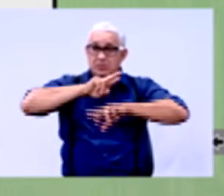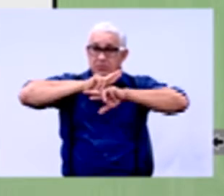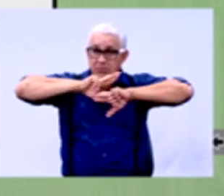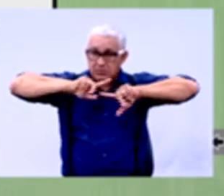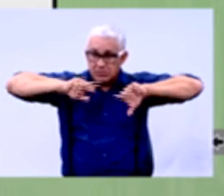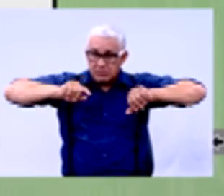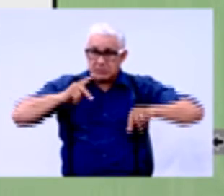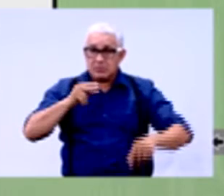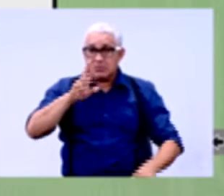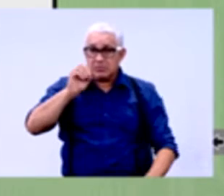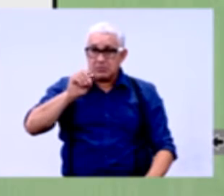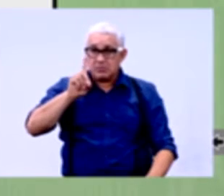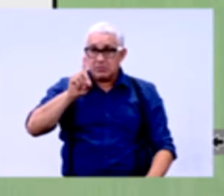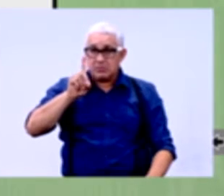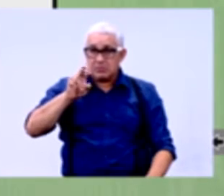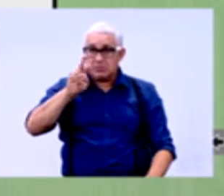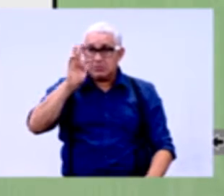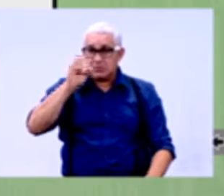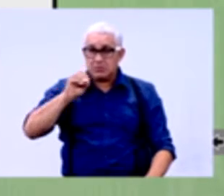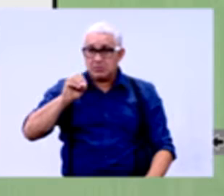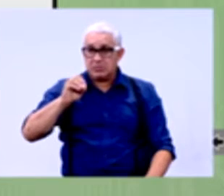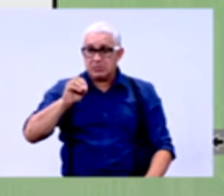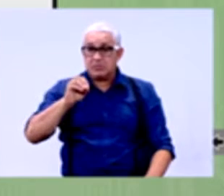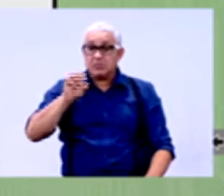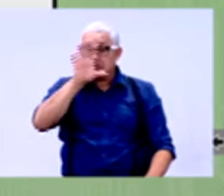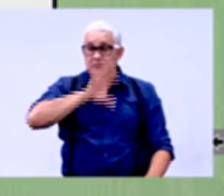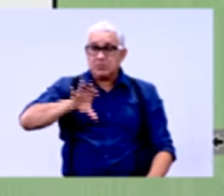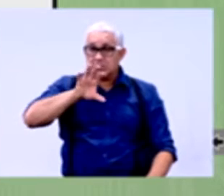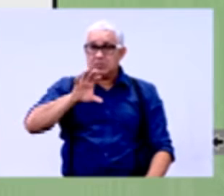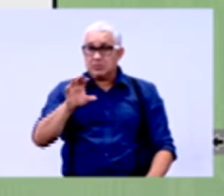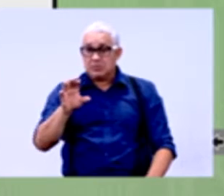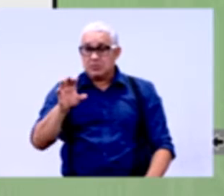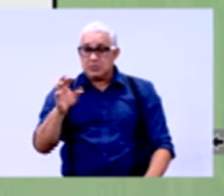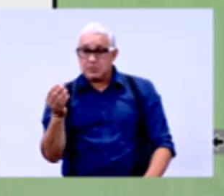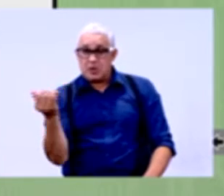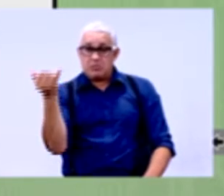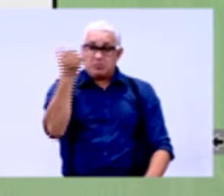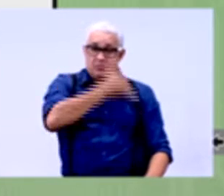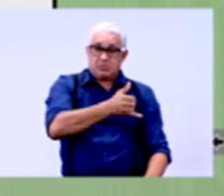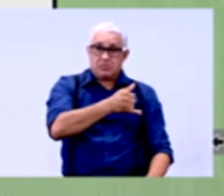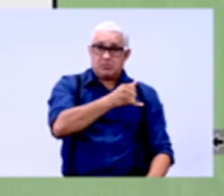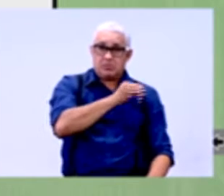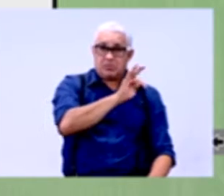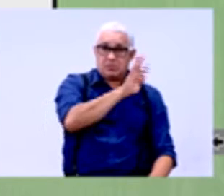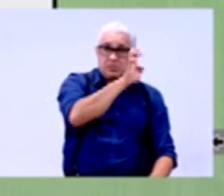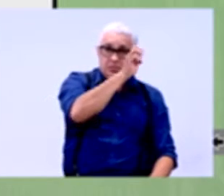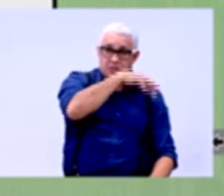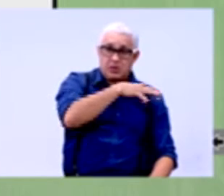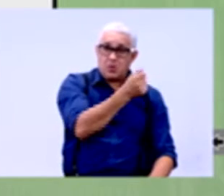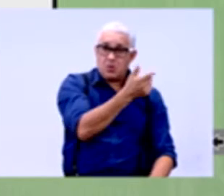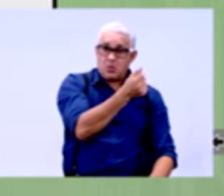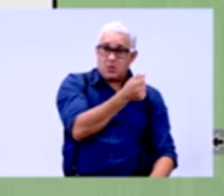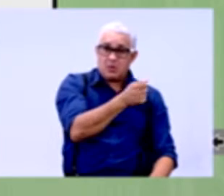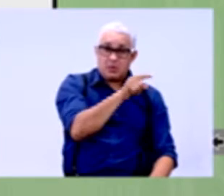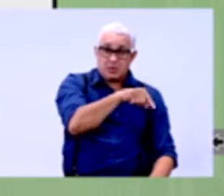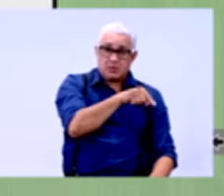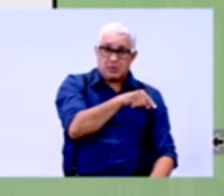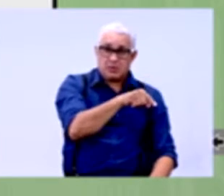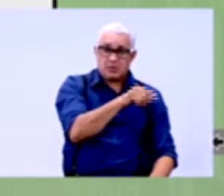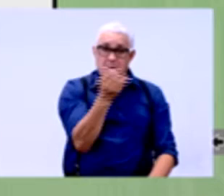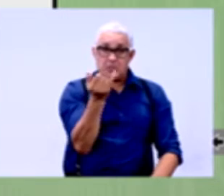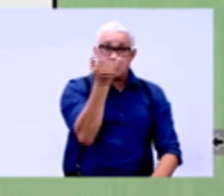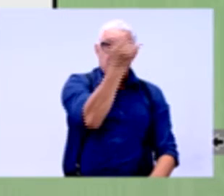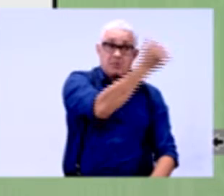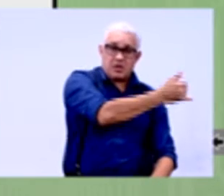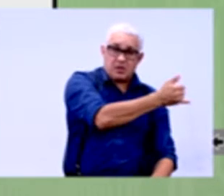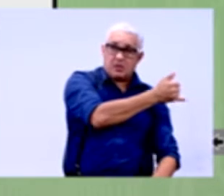produto vai retornar o preço para a classe item. E a classe item vai adicionar esse preço, esse valor,